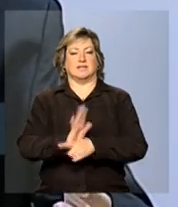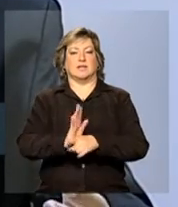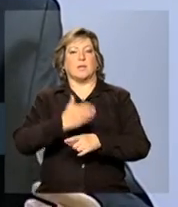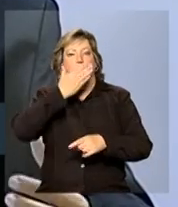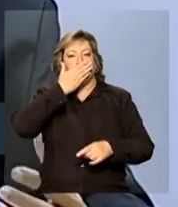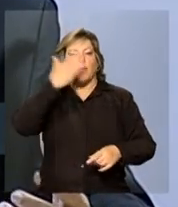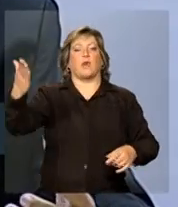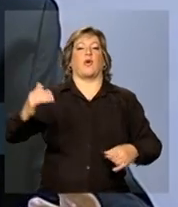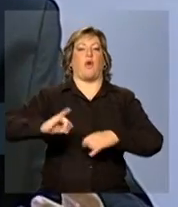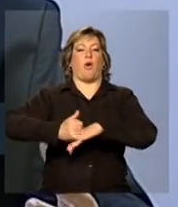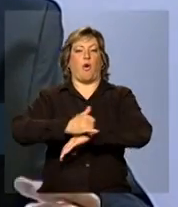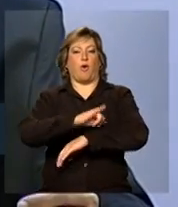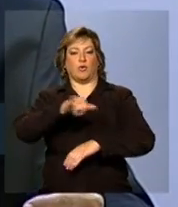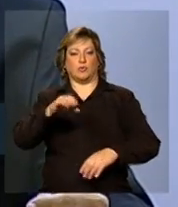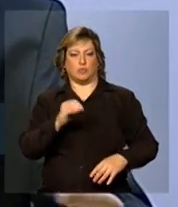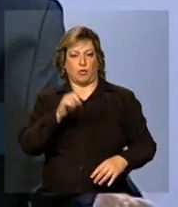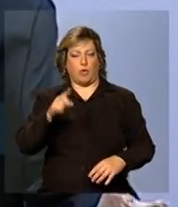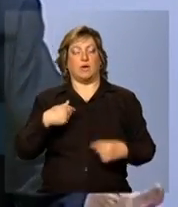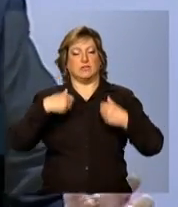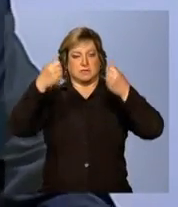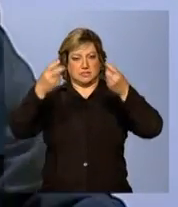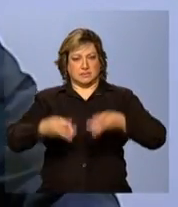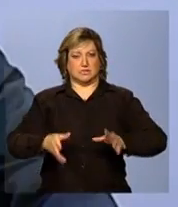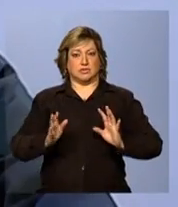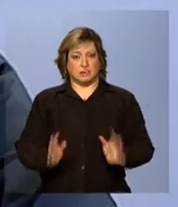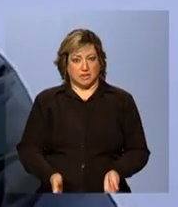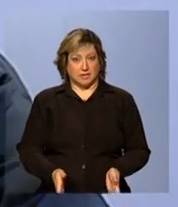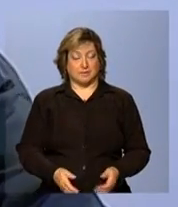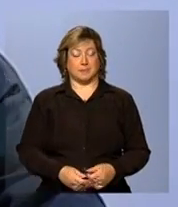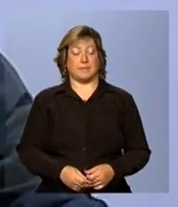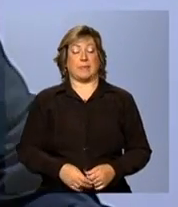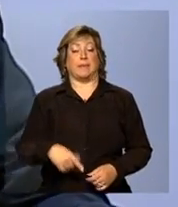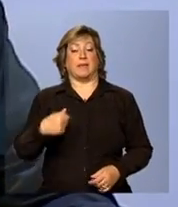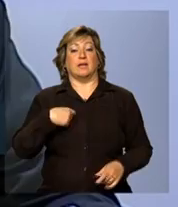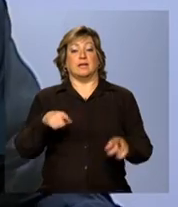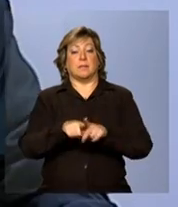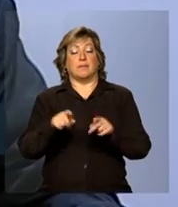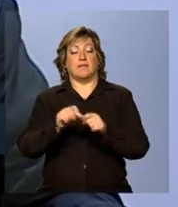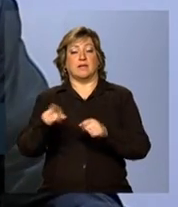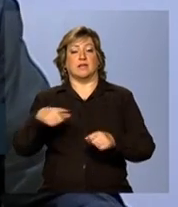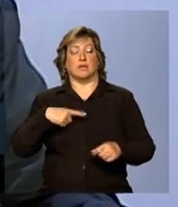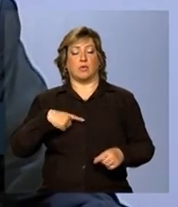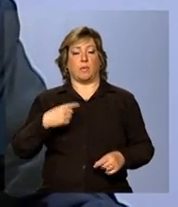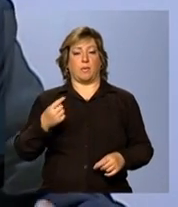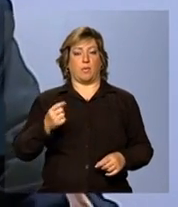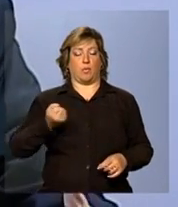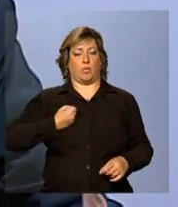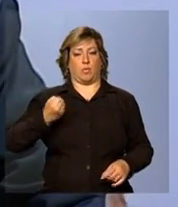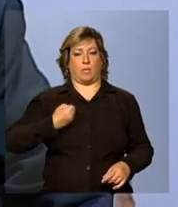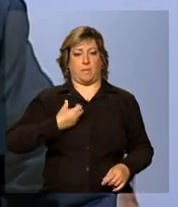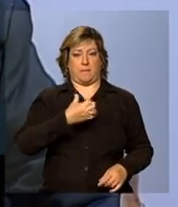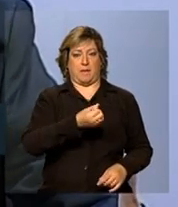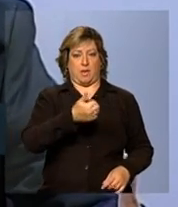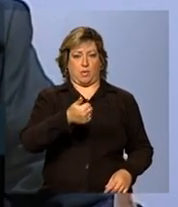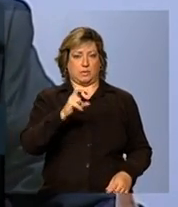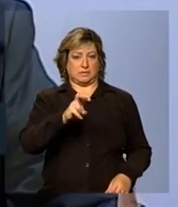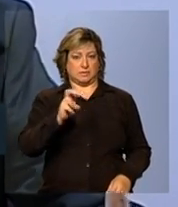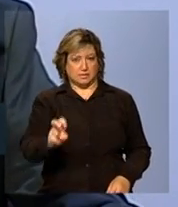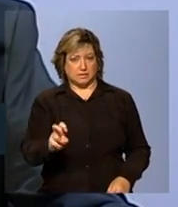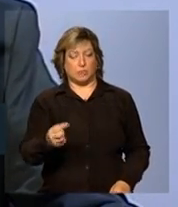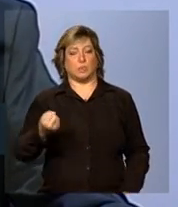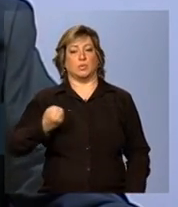importância da campanha. E lá no Rio de Janeiro a gente fez também para divulgar, ministro, o número 155, que é o número que a